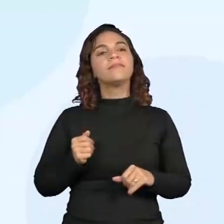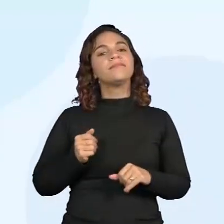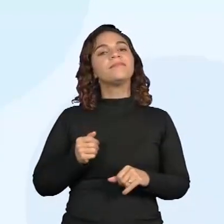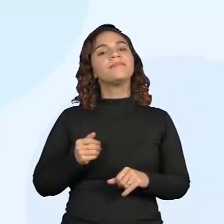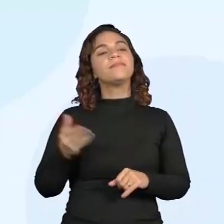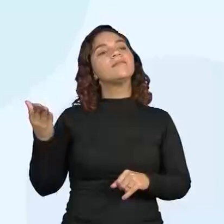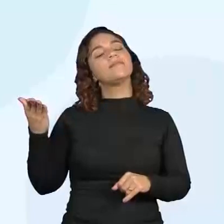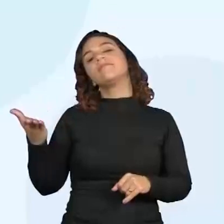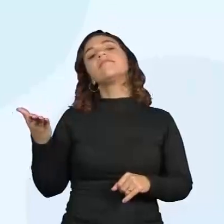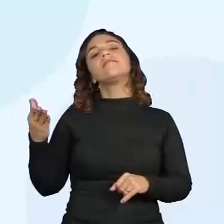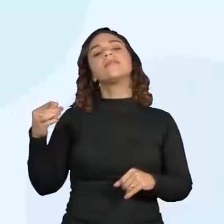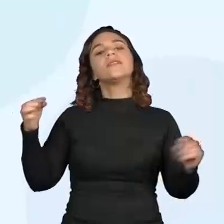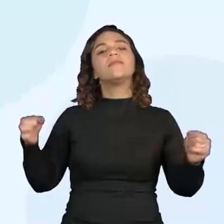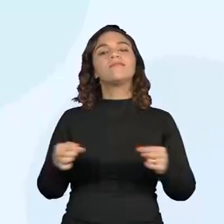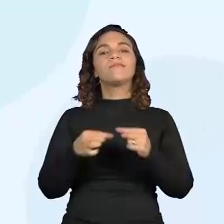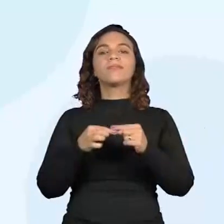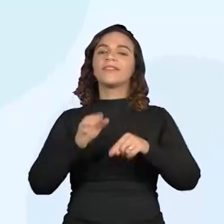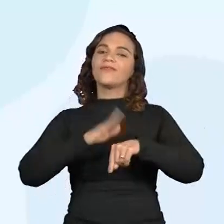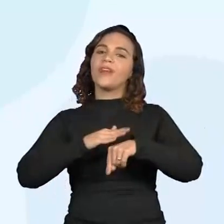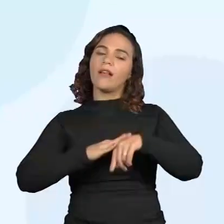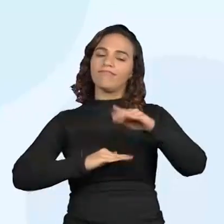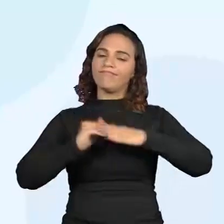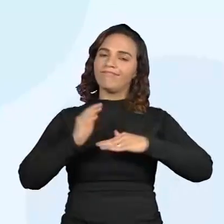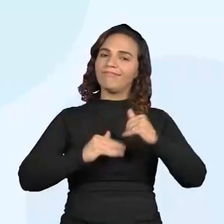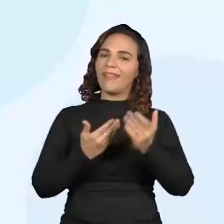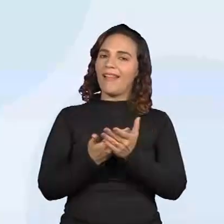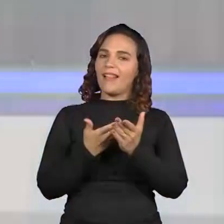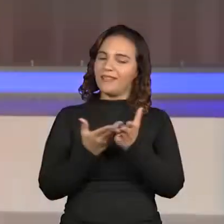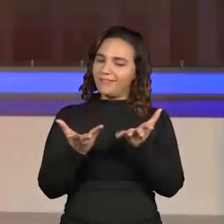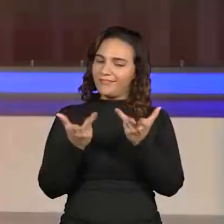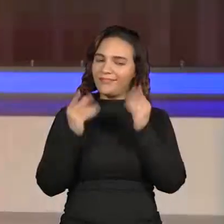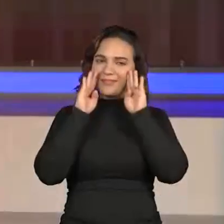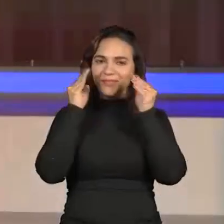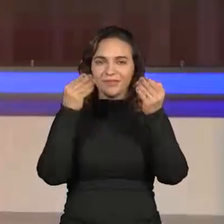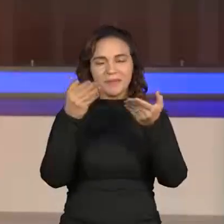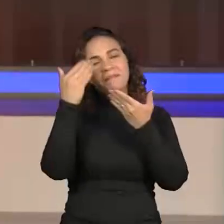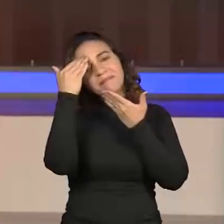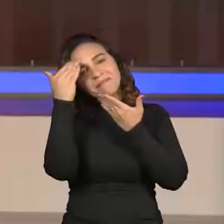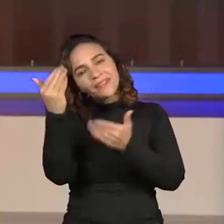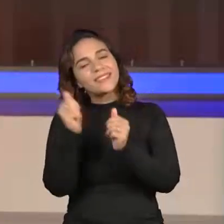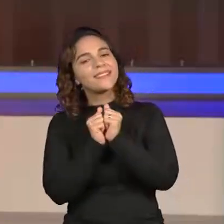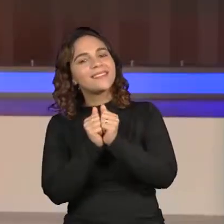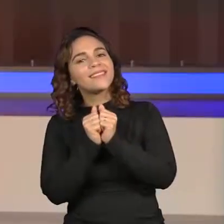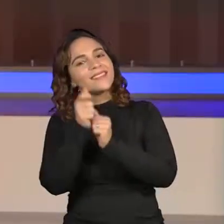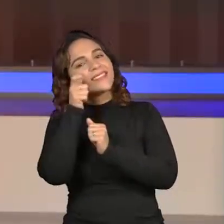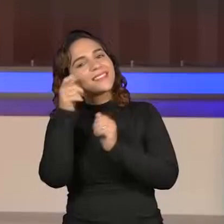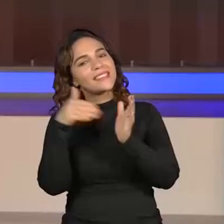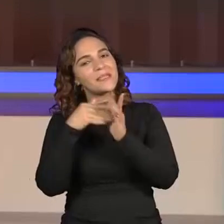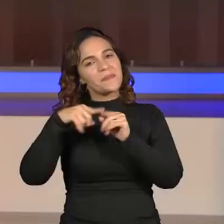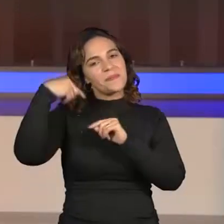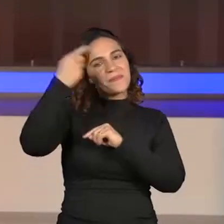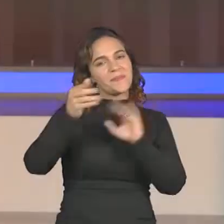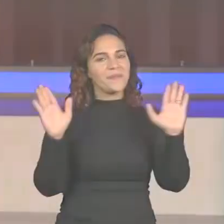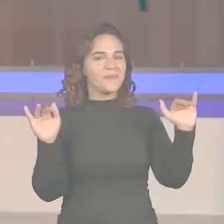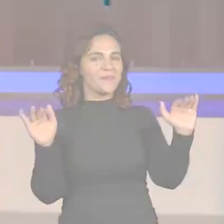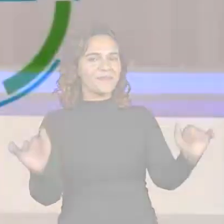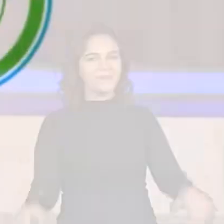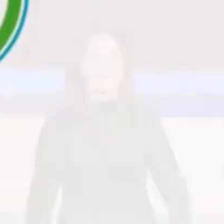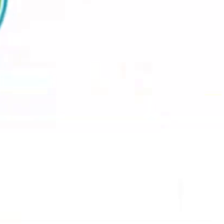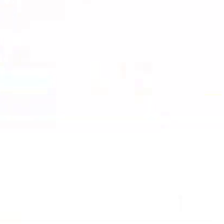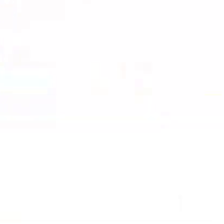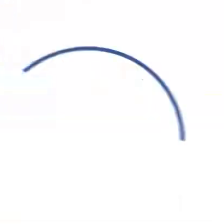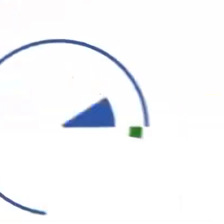justamente, diretamente na confecção das nossas aulas. Então, muito obrigada pela companhia e até a próxima. Tchau, tchau.